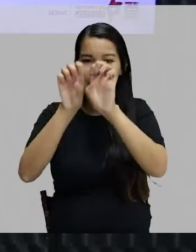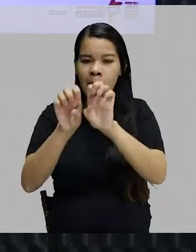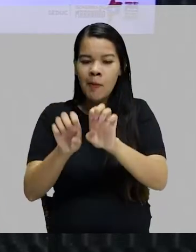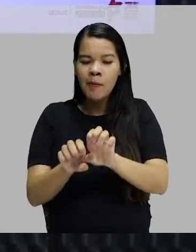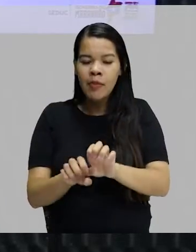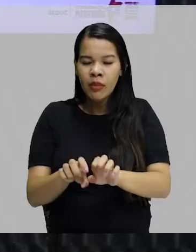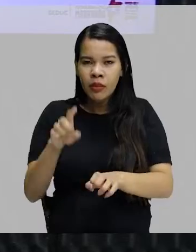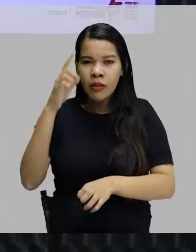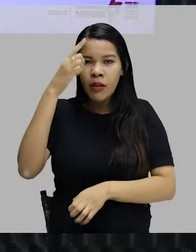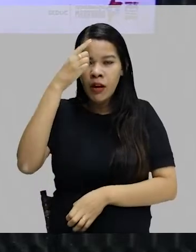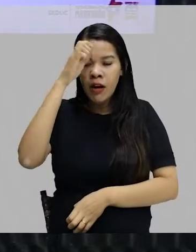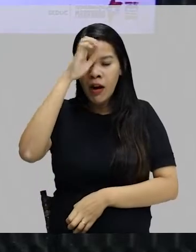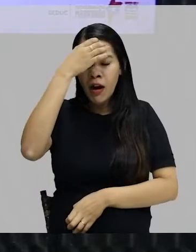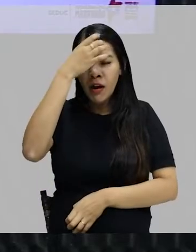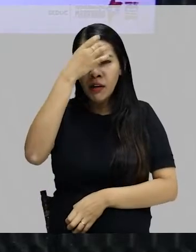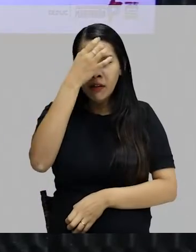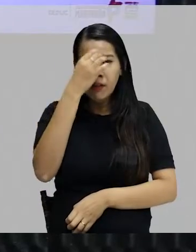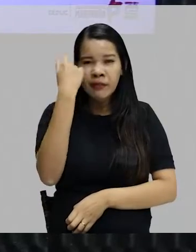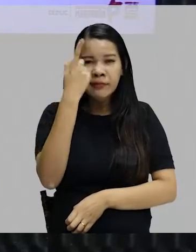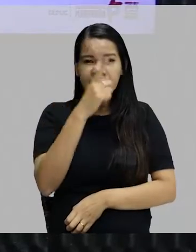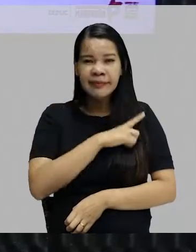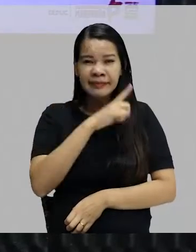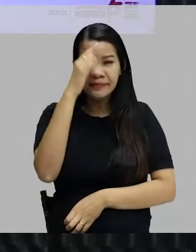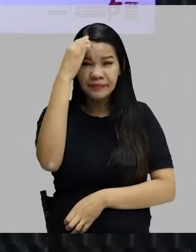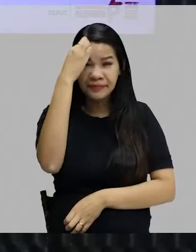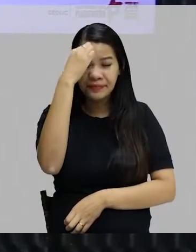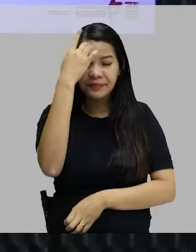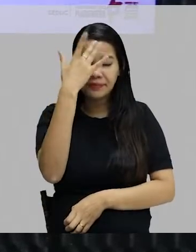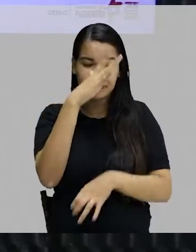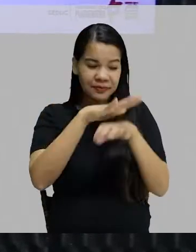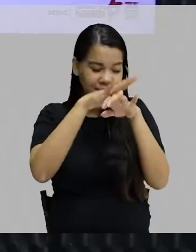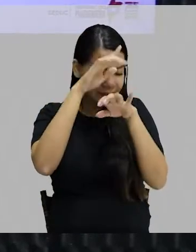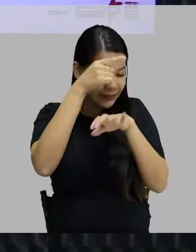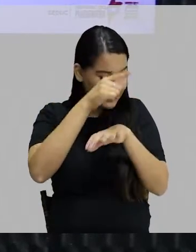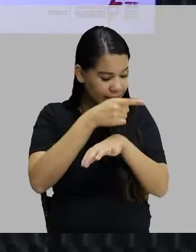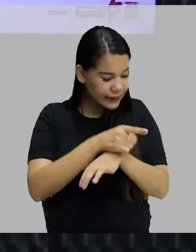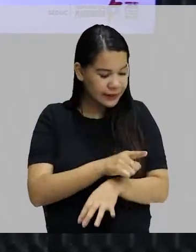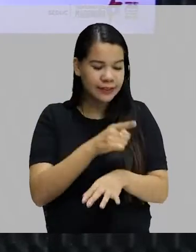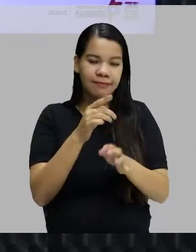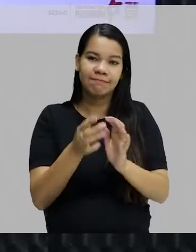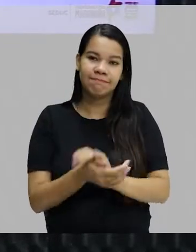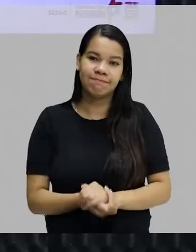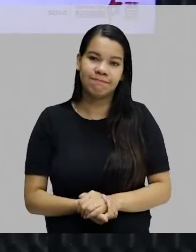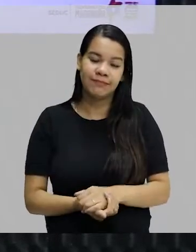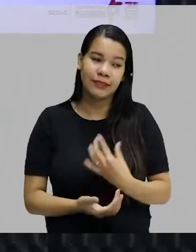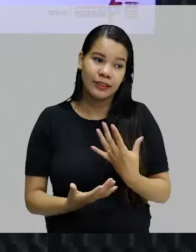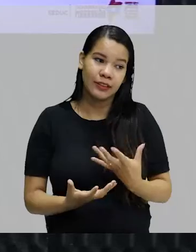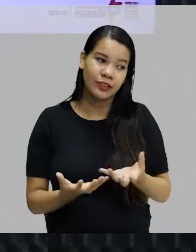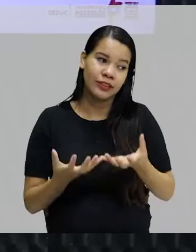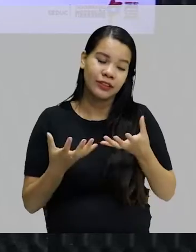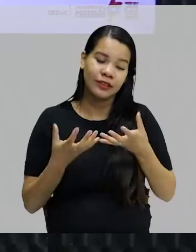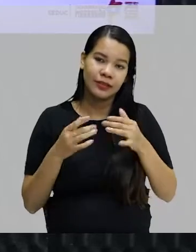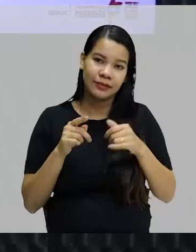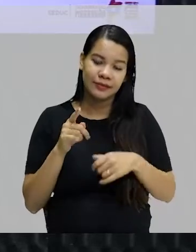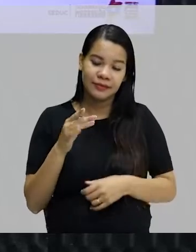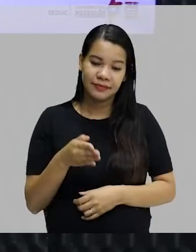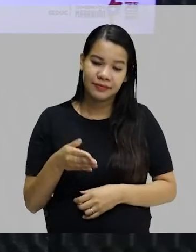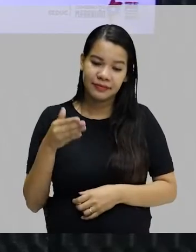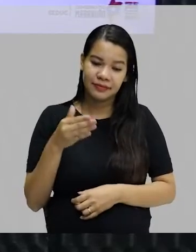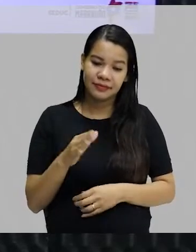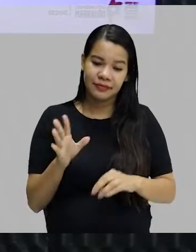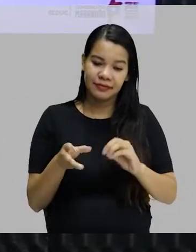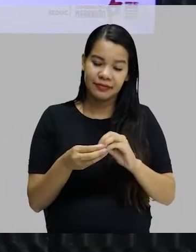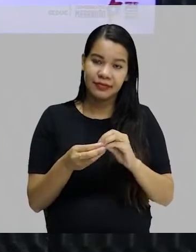nosso pensamento, ao nosso conhecimento, coisas mais apuradas, né, mais criteriosas. Então eu conto com a sua participação dentro